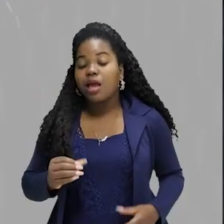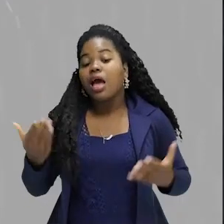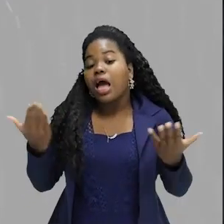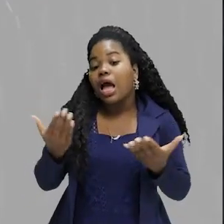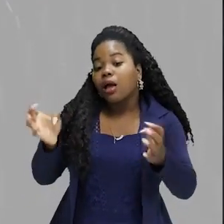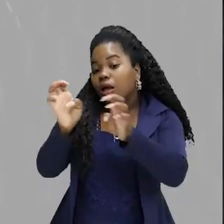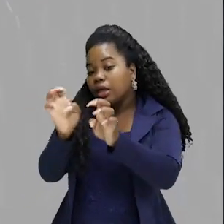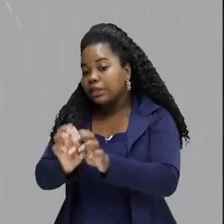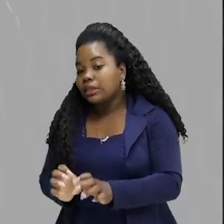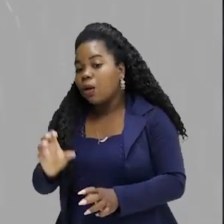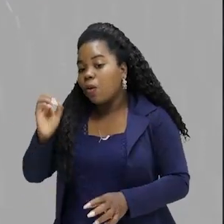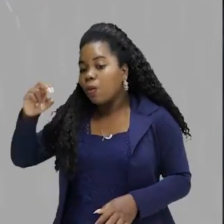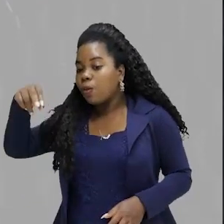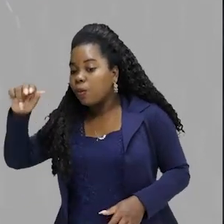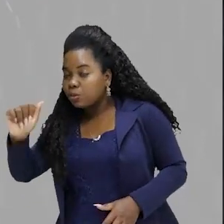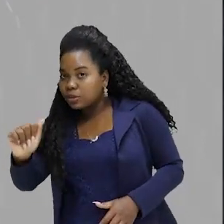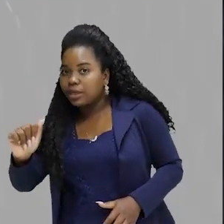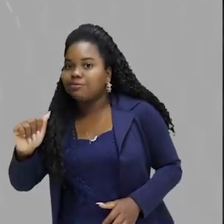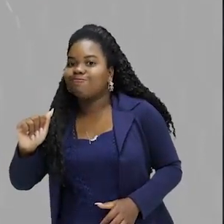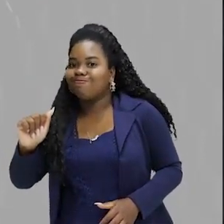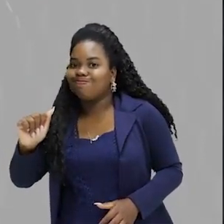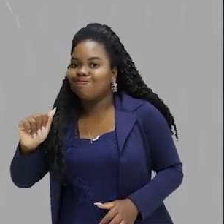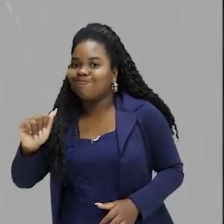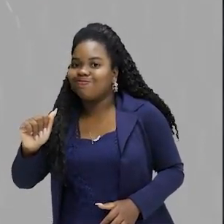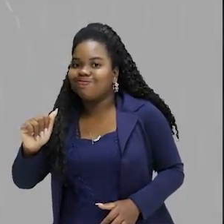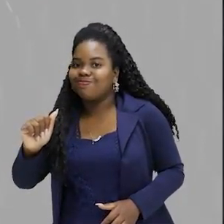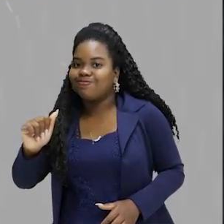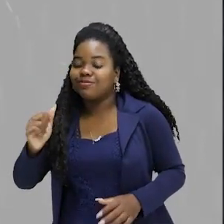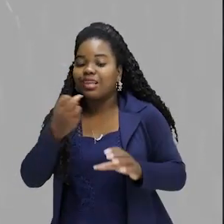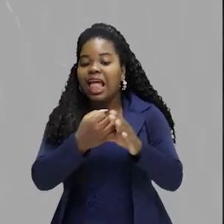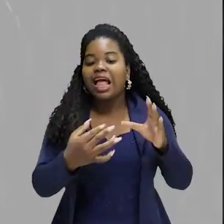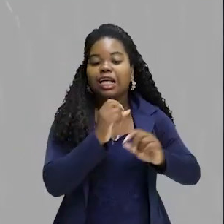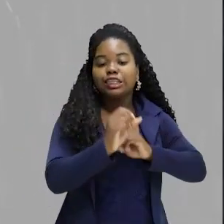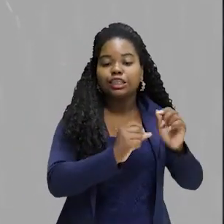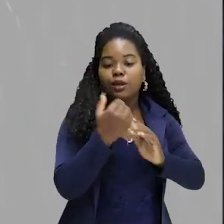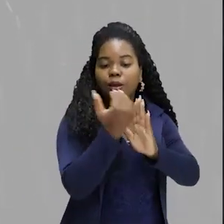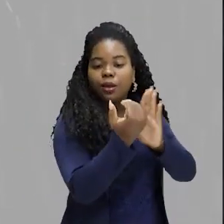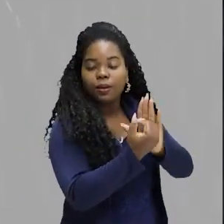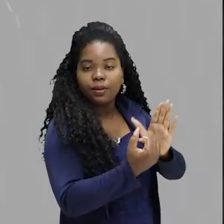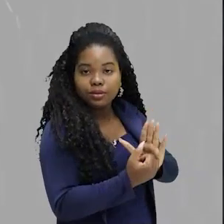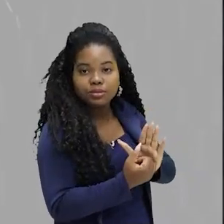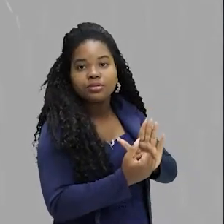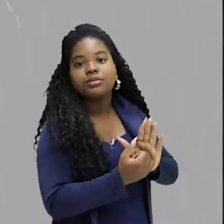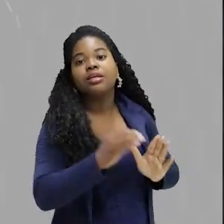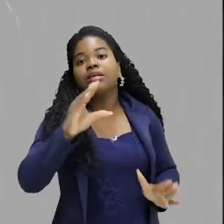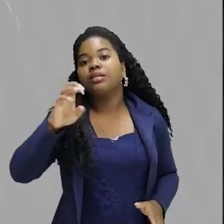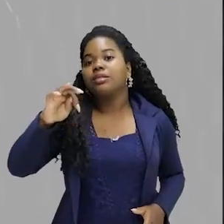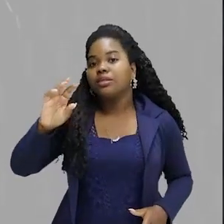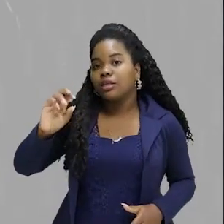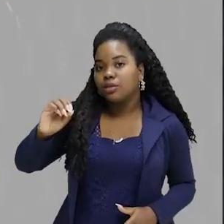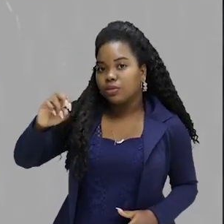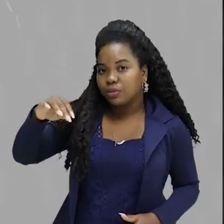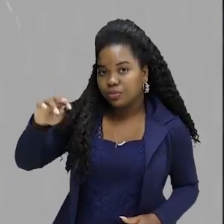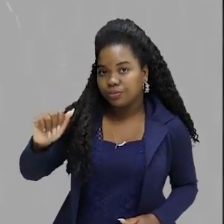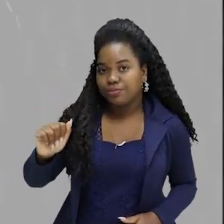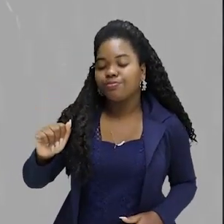se terminar em ona, então a terminação ona vai caracterizar a presença de uma